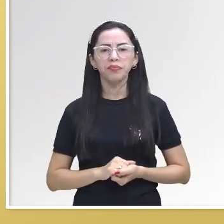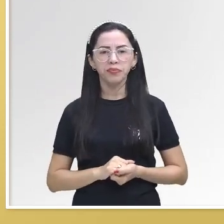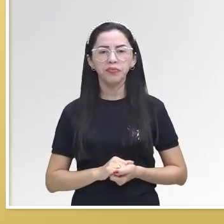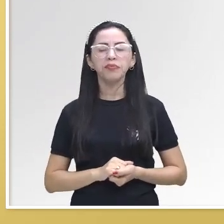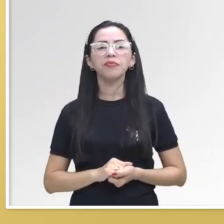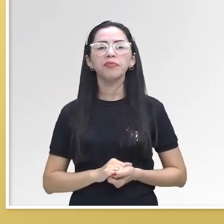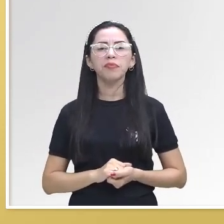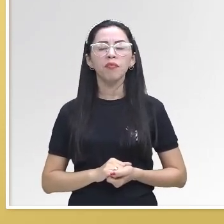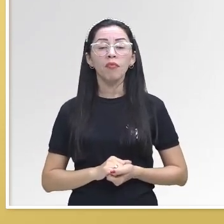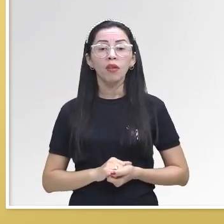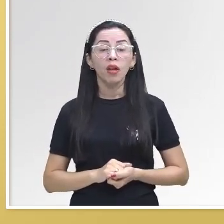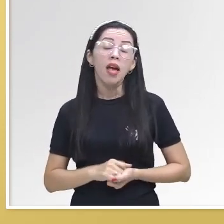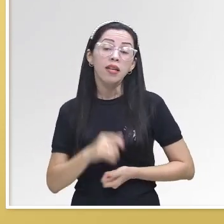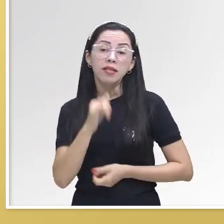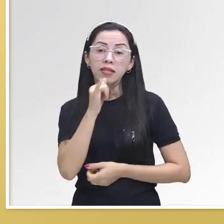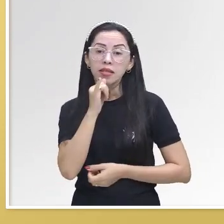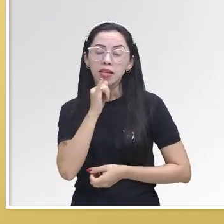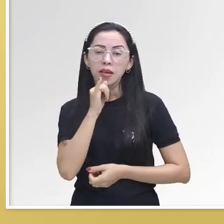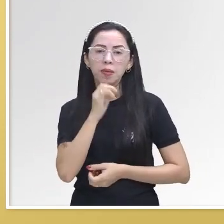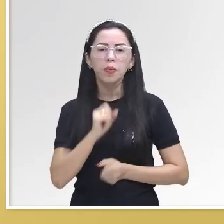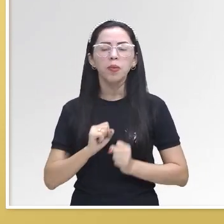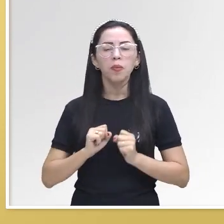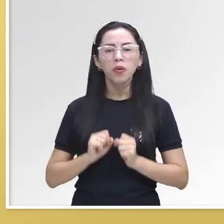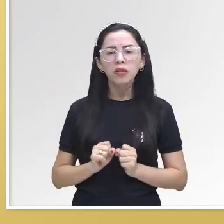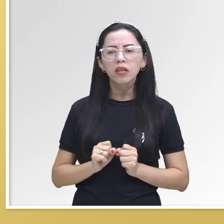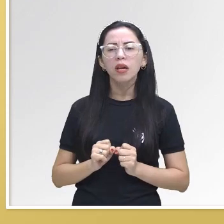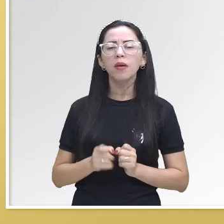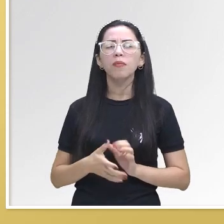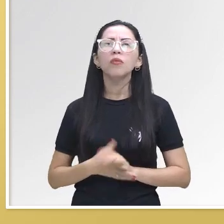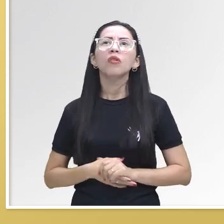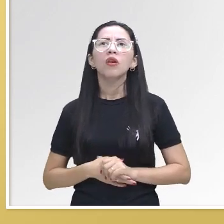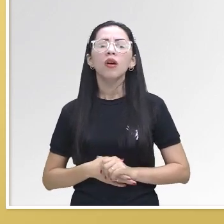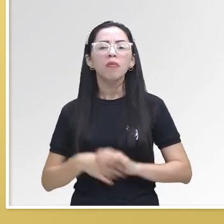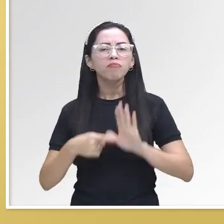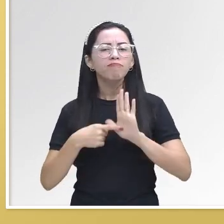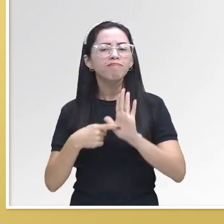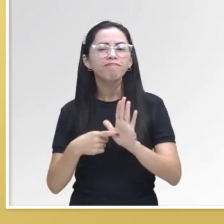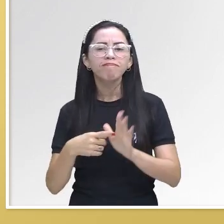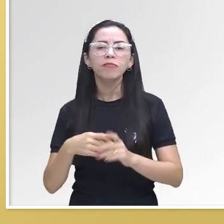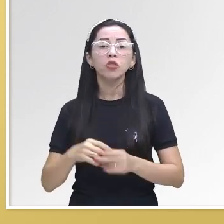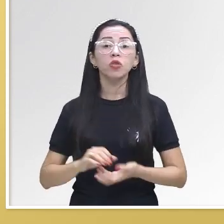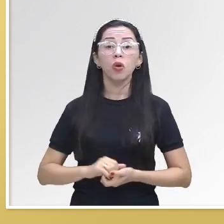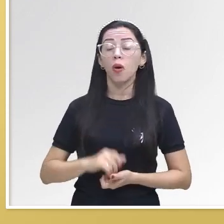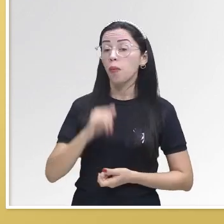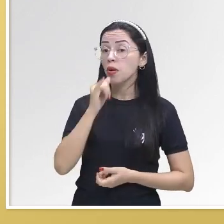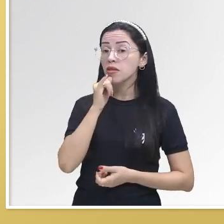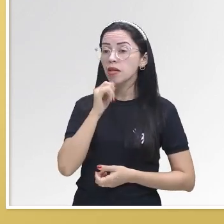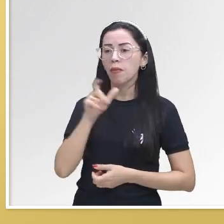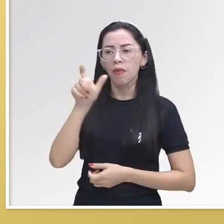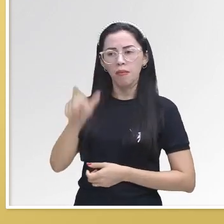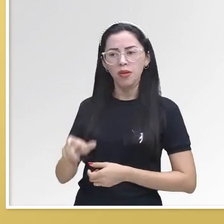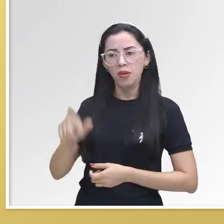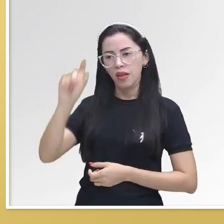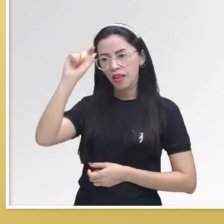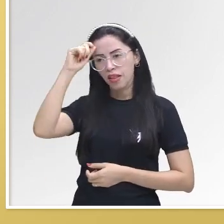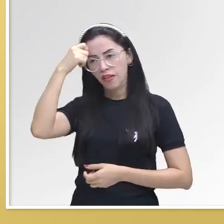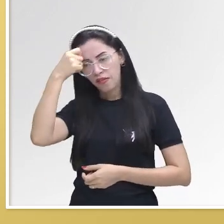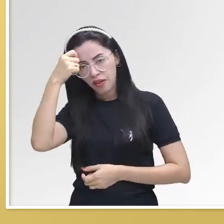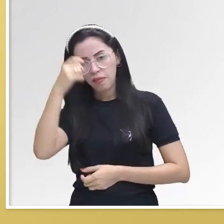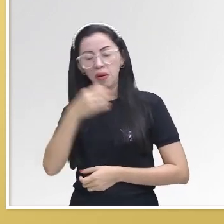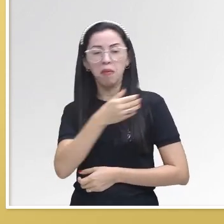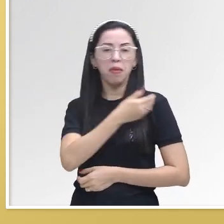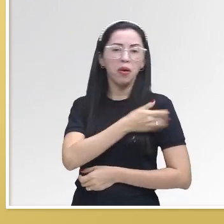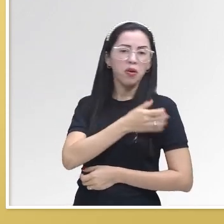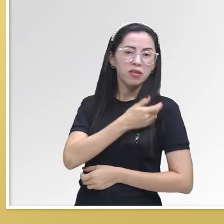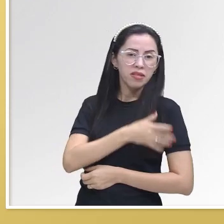pessoas. Como exemplo, podemos citar vítimas de racismo, homofobia,